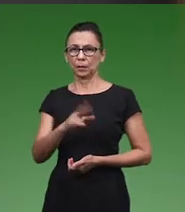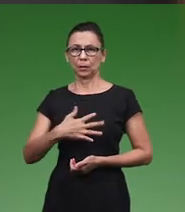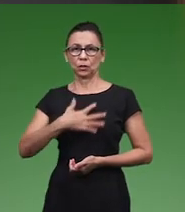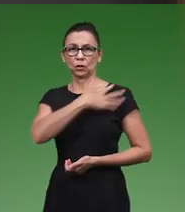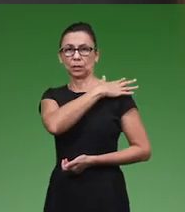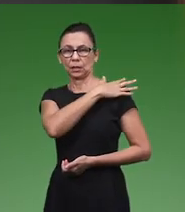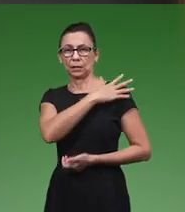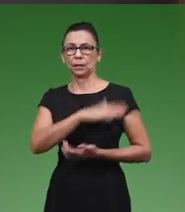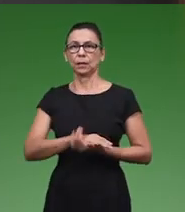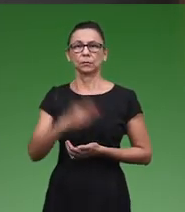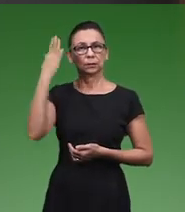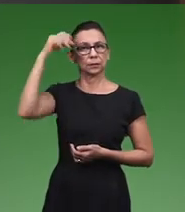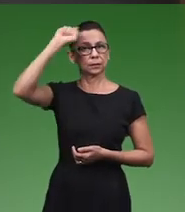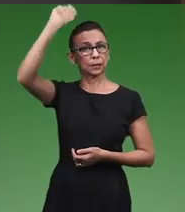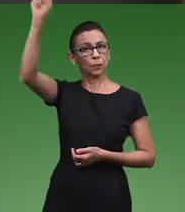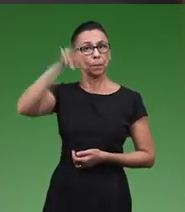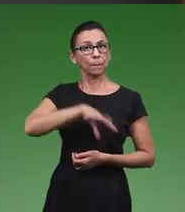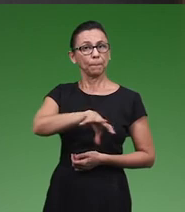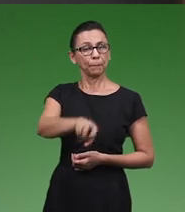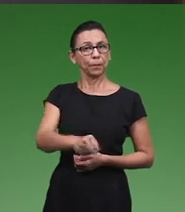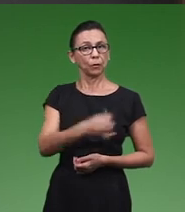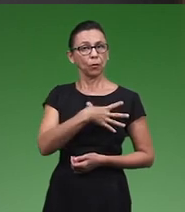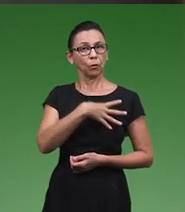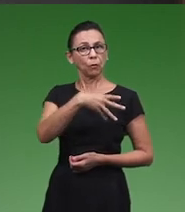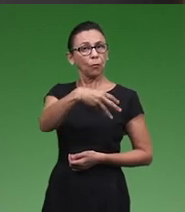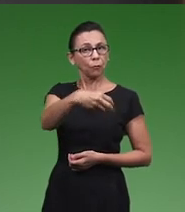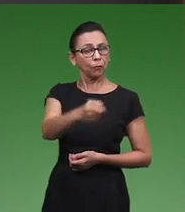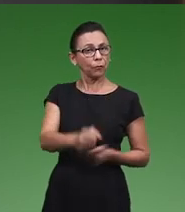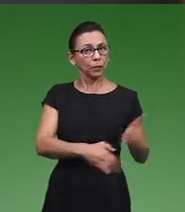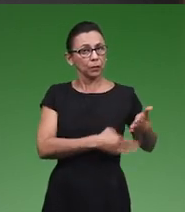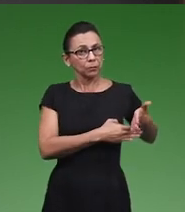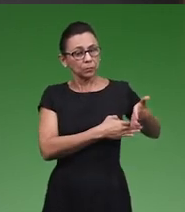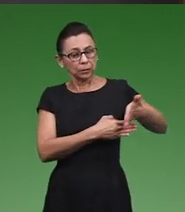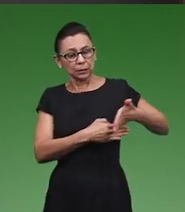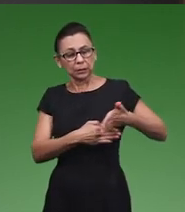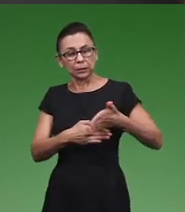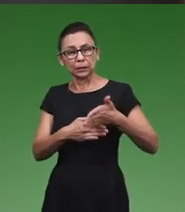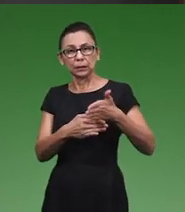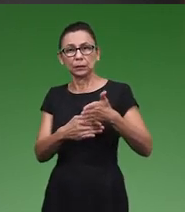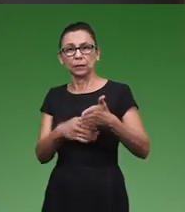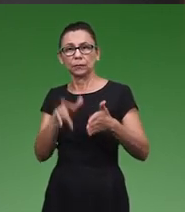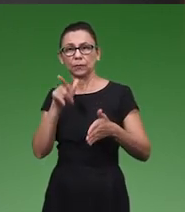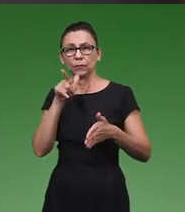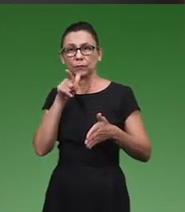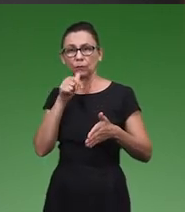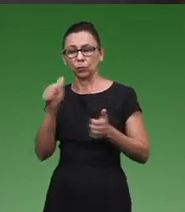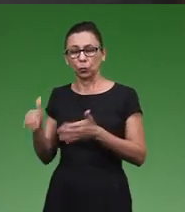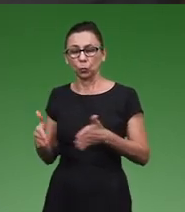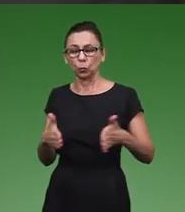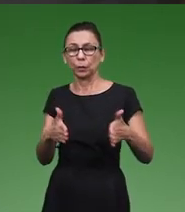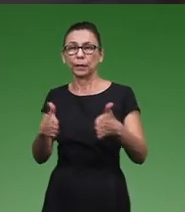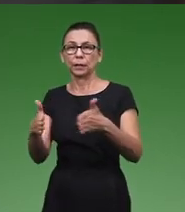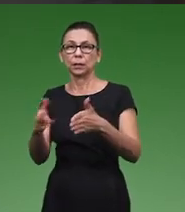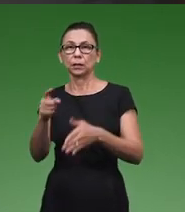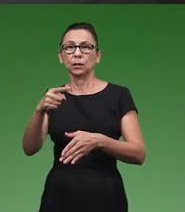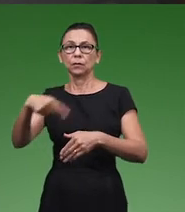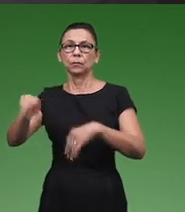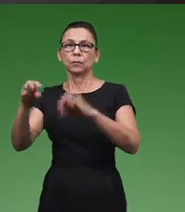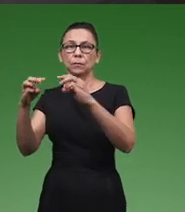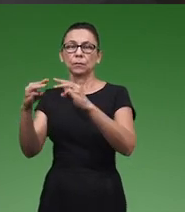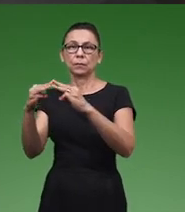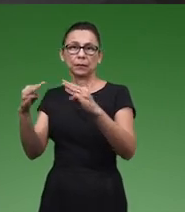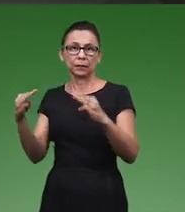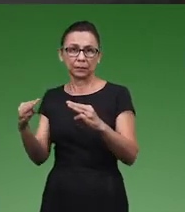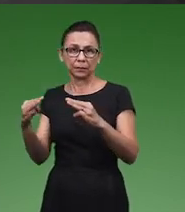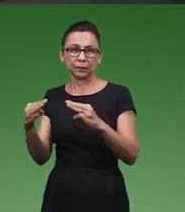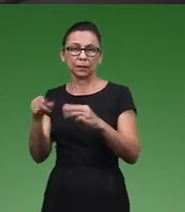seu filho Isbosete, atravessou o Jordão, foi lá para Manaim e o fez rei lá em